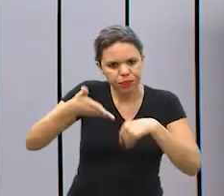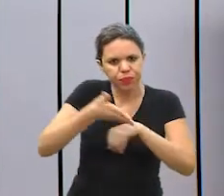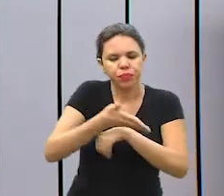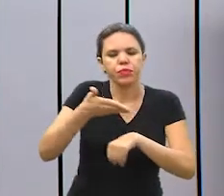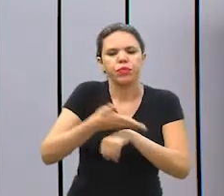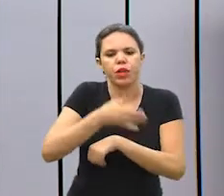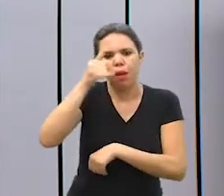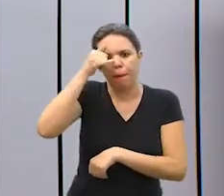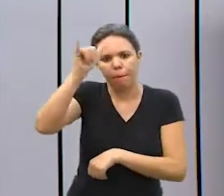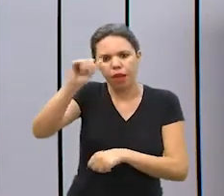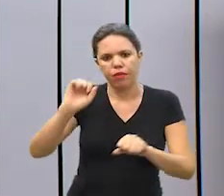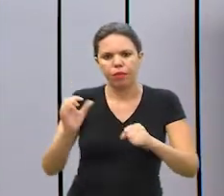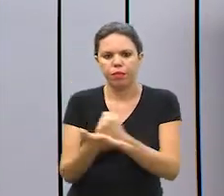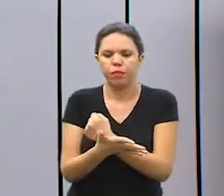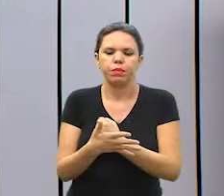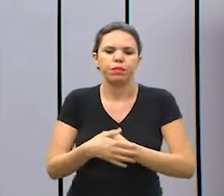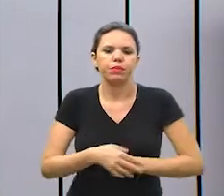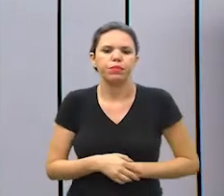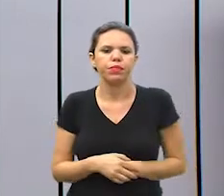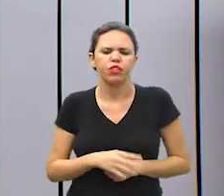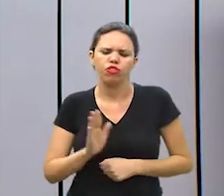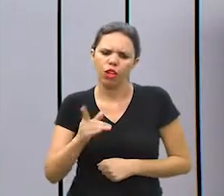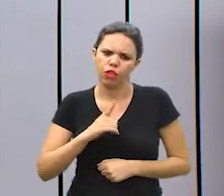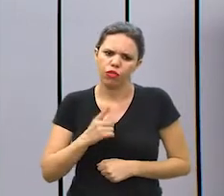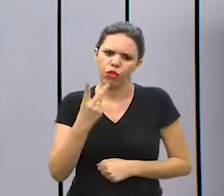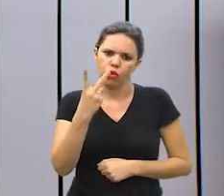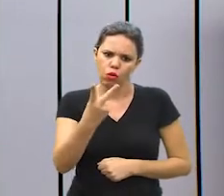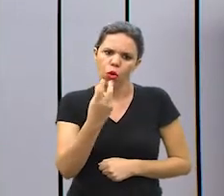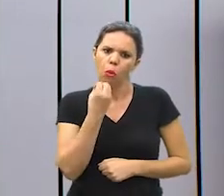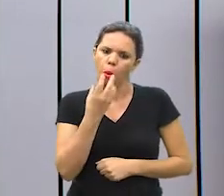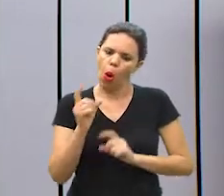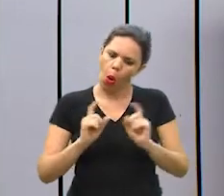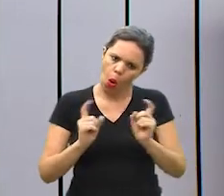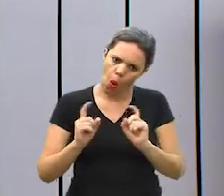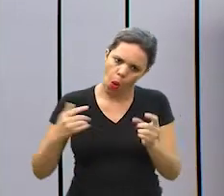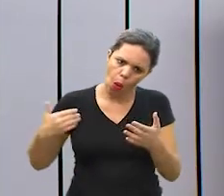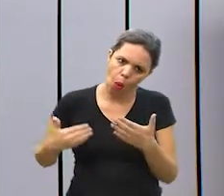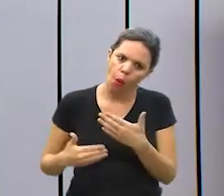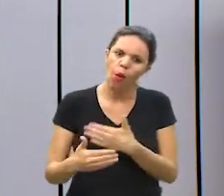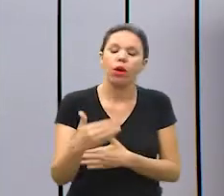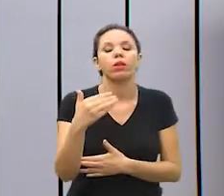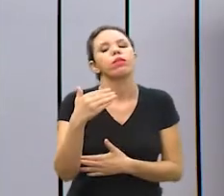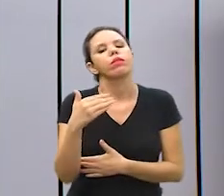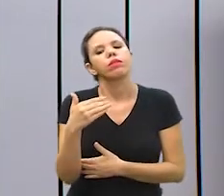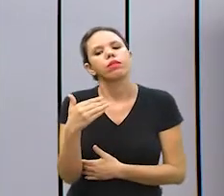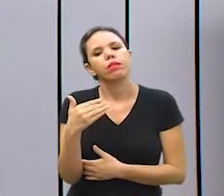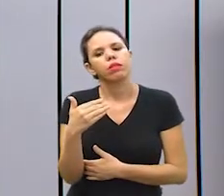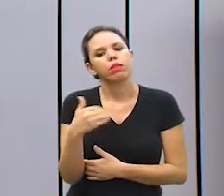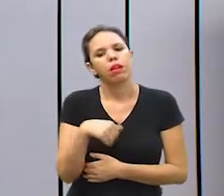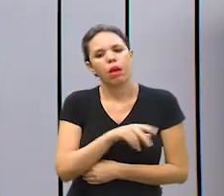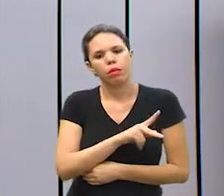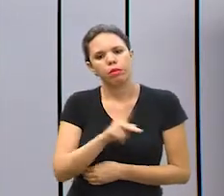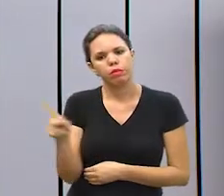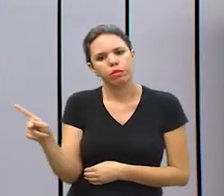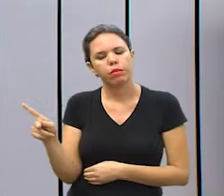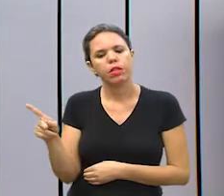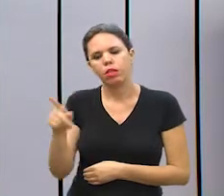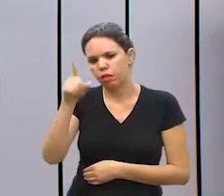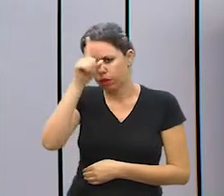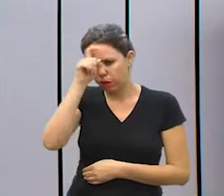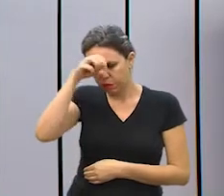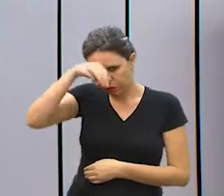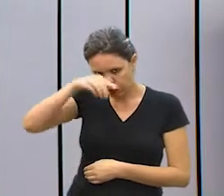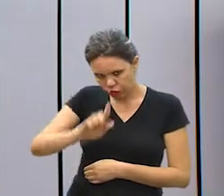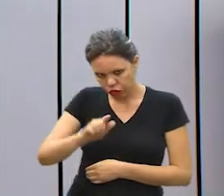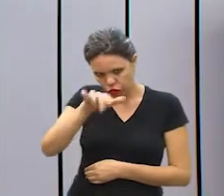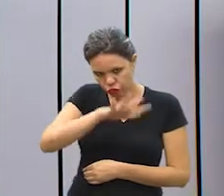no combate a essa pandemia. Já tivemos aí 2 boas reuniões com o presidente da Rede Mário